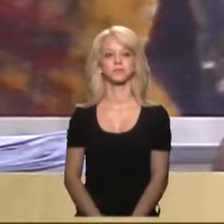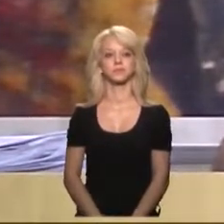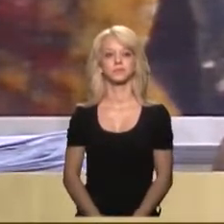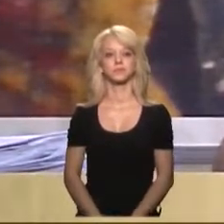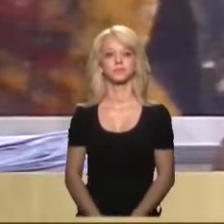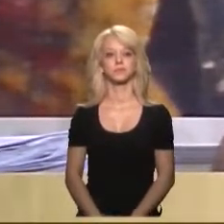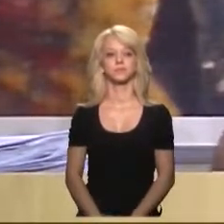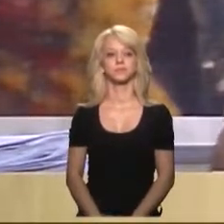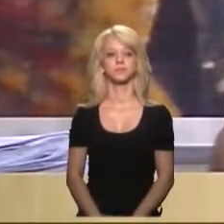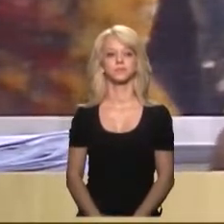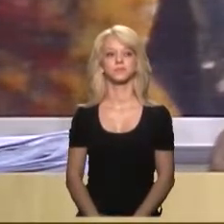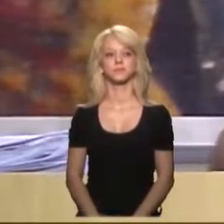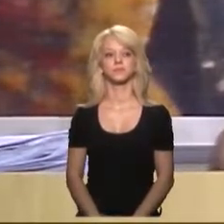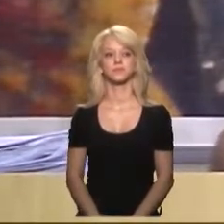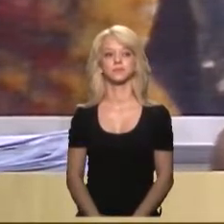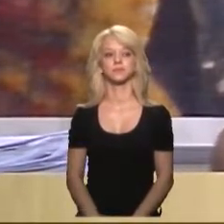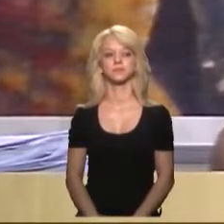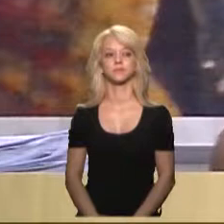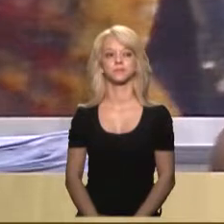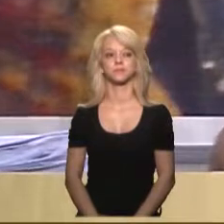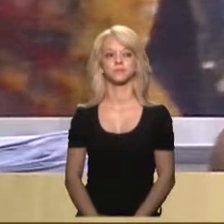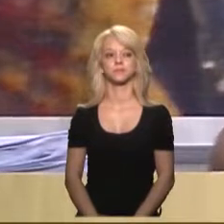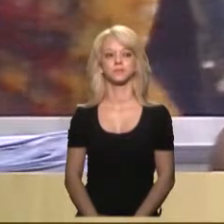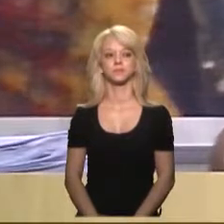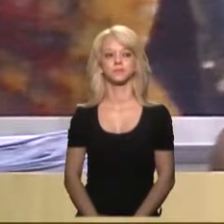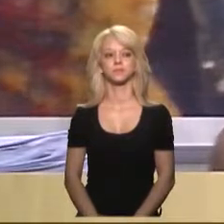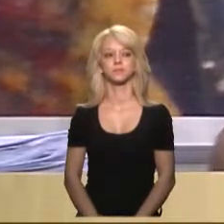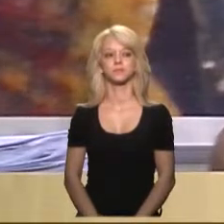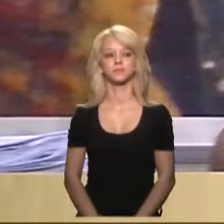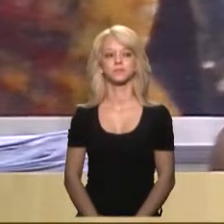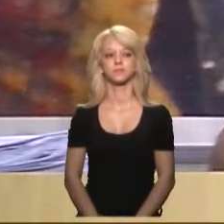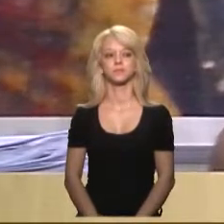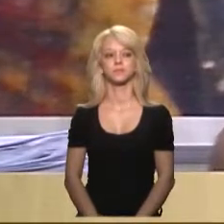vereador para que possa me secretariar, por favor.